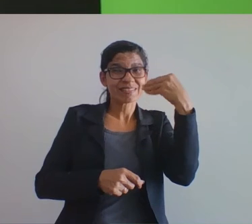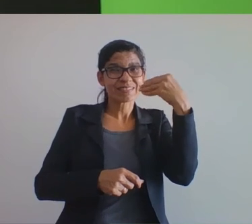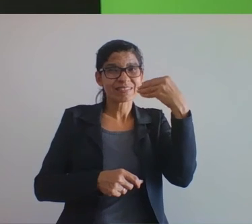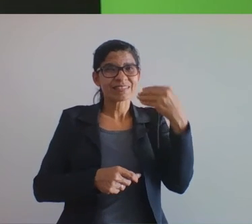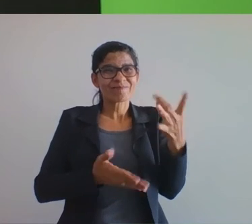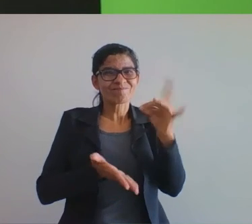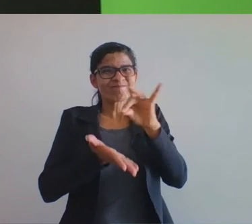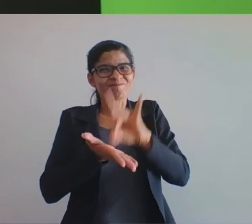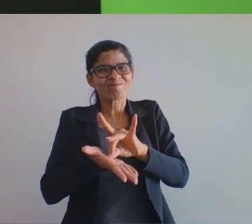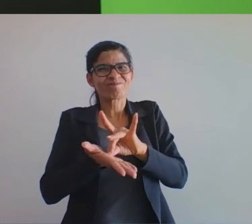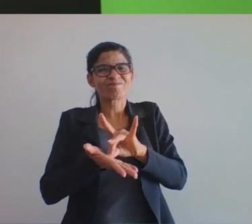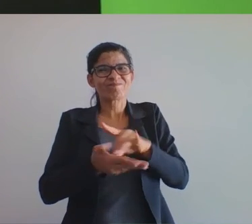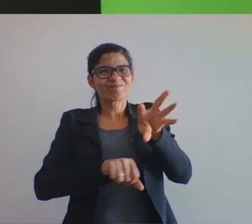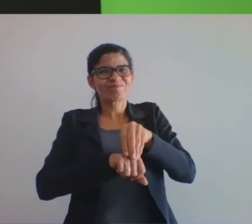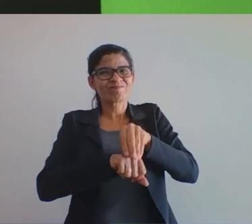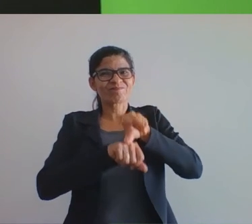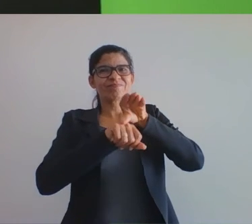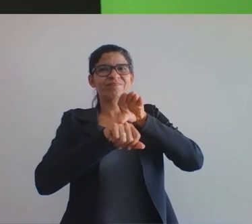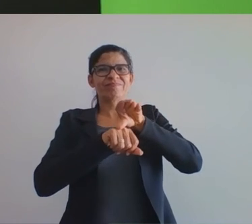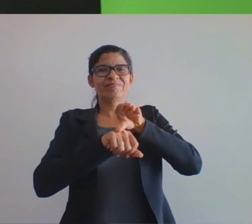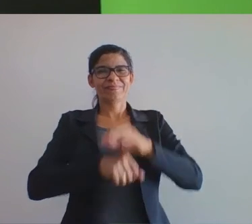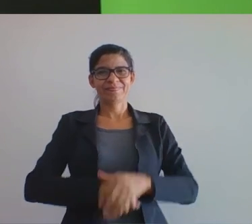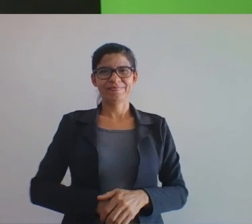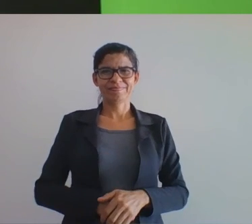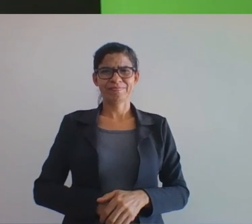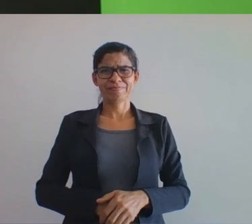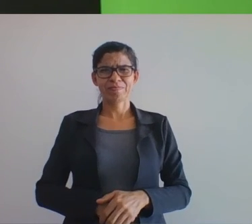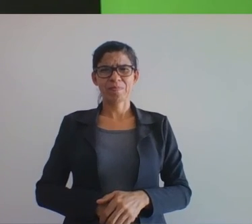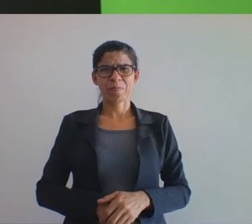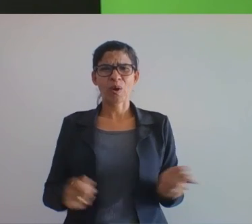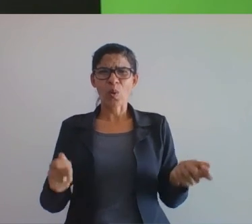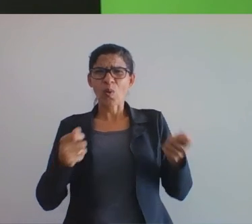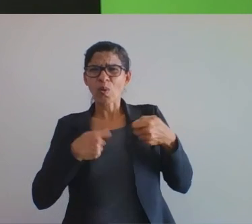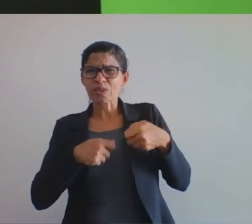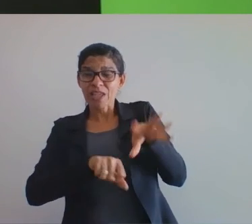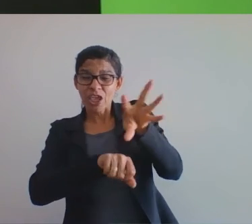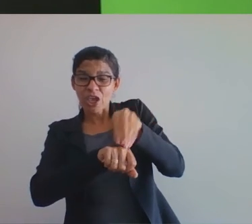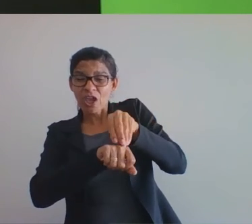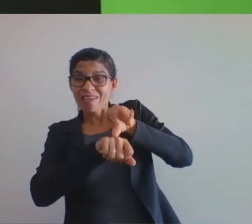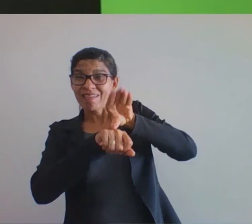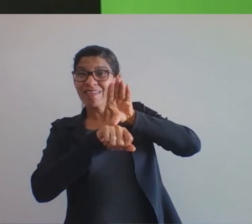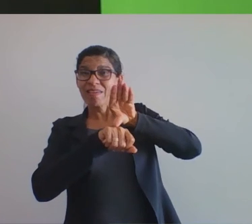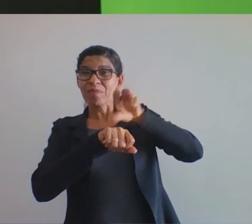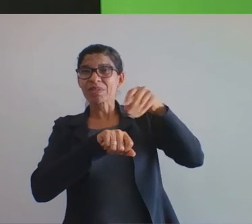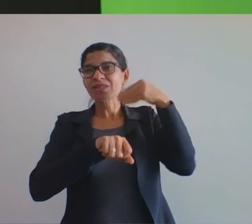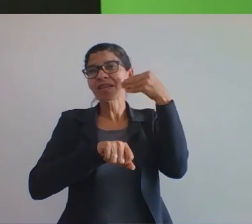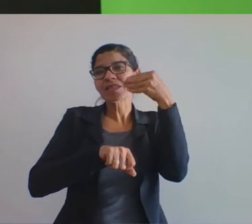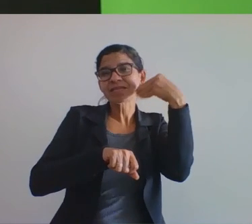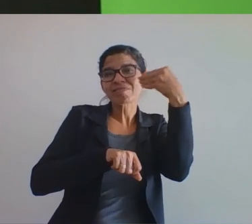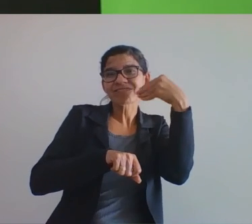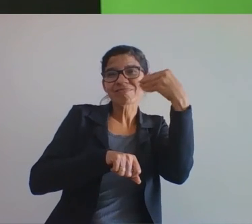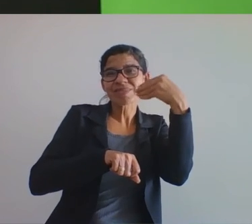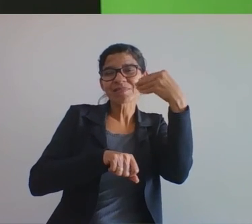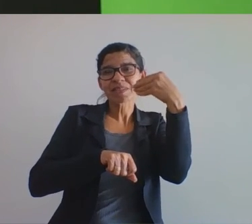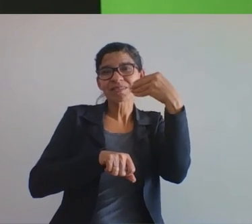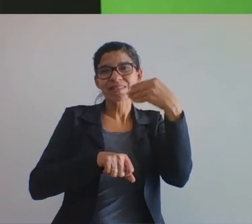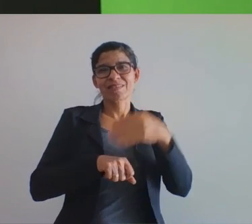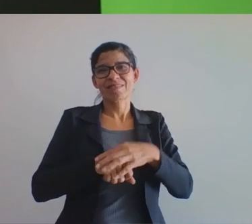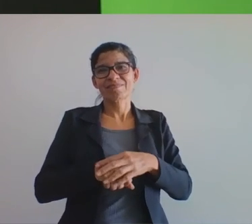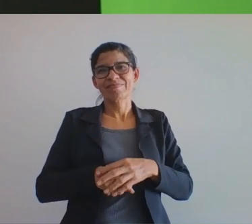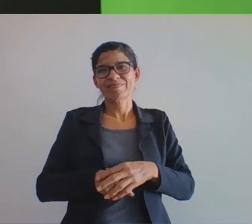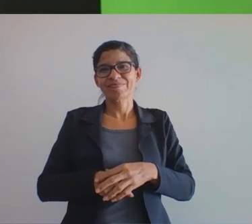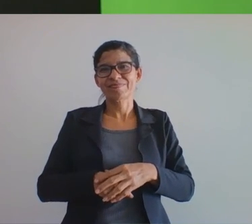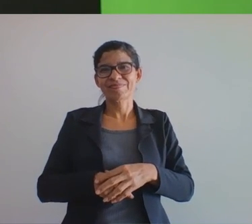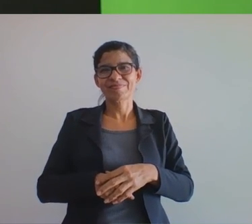ao conhecimento. Para conhecer, eu preciso experimentar através dos sentidos.